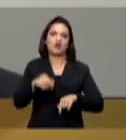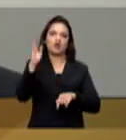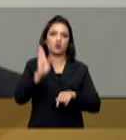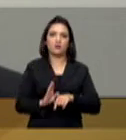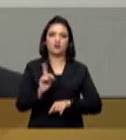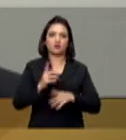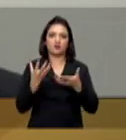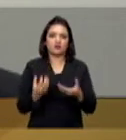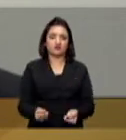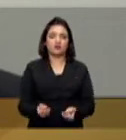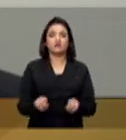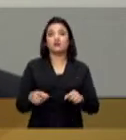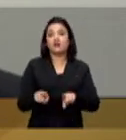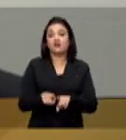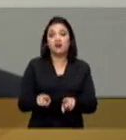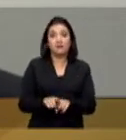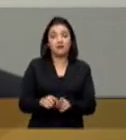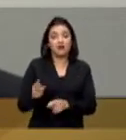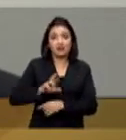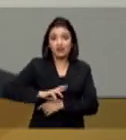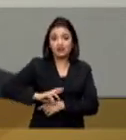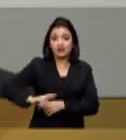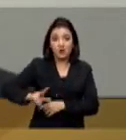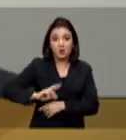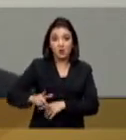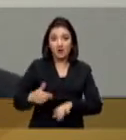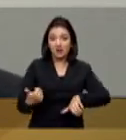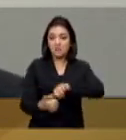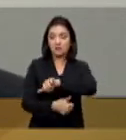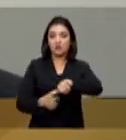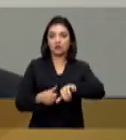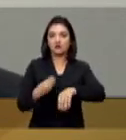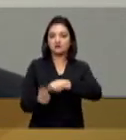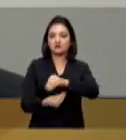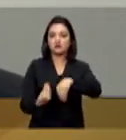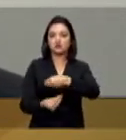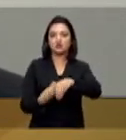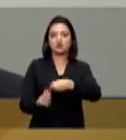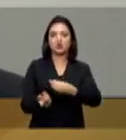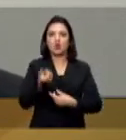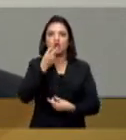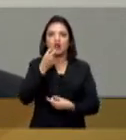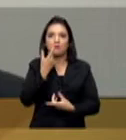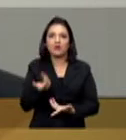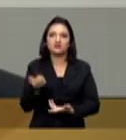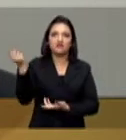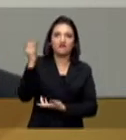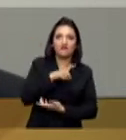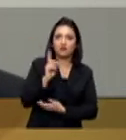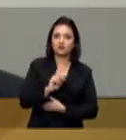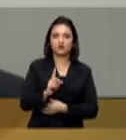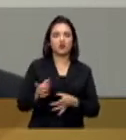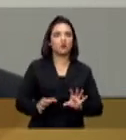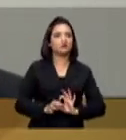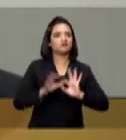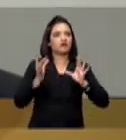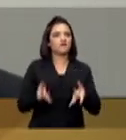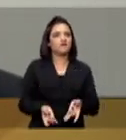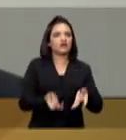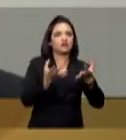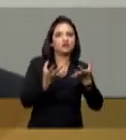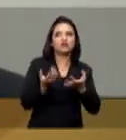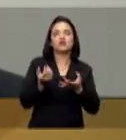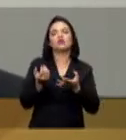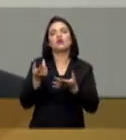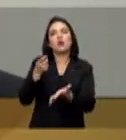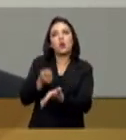composição e nem foram objeto de adulteração e ou falsificação, sendo livremente vendidos e comprados em outros